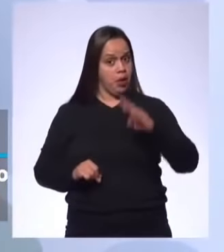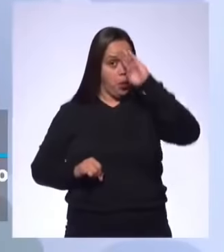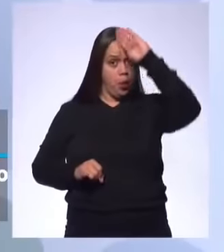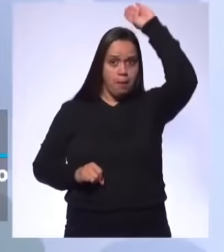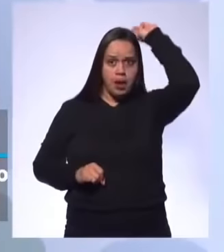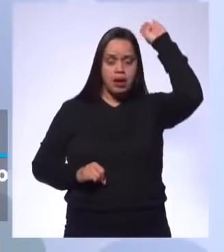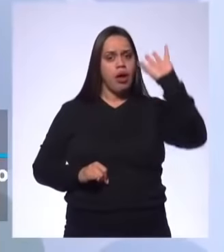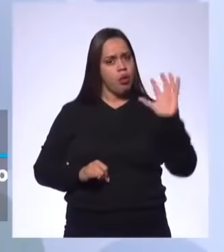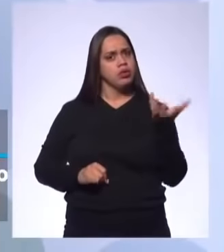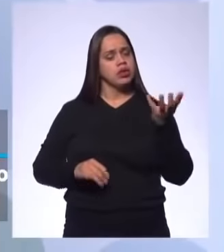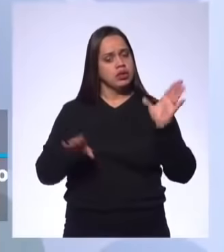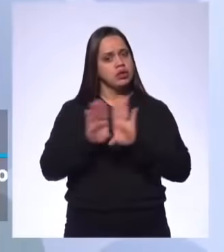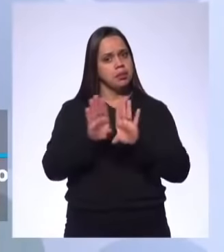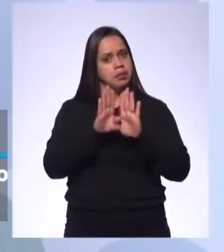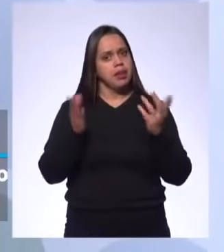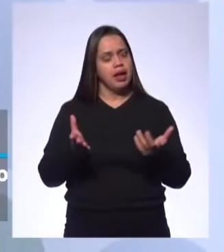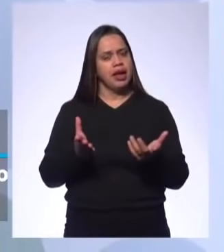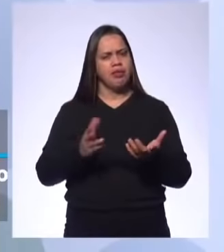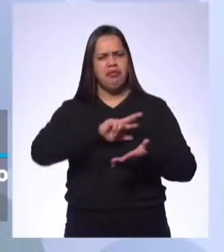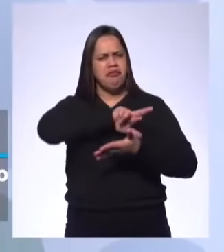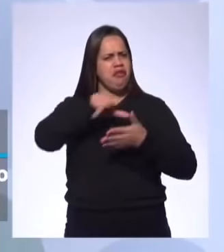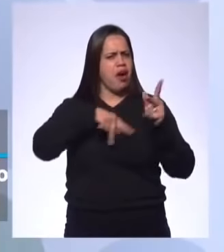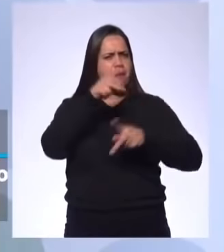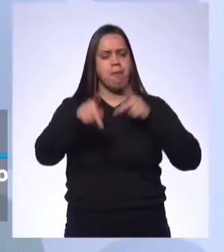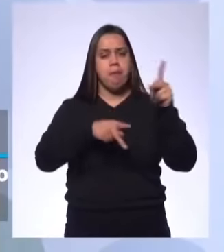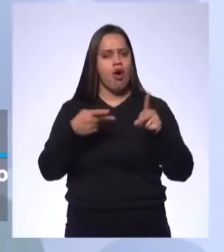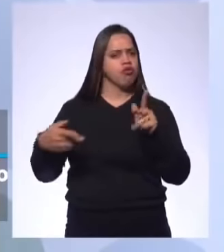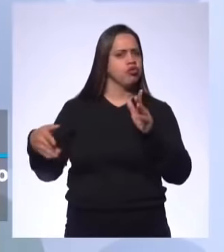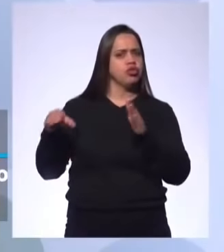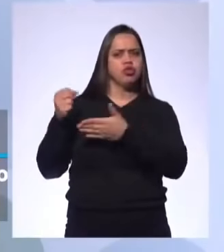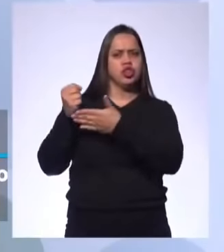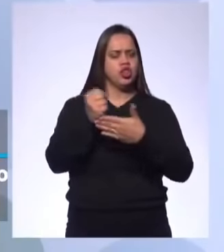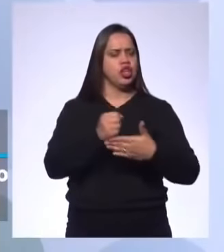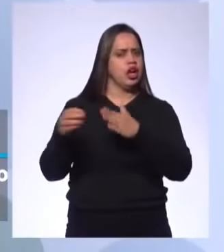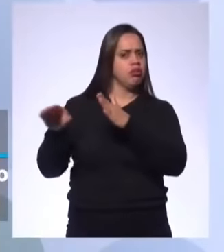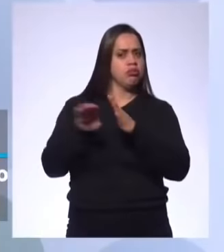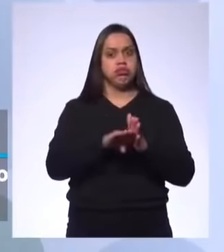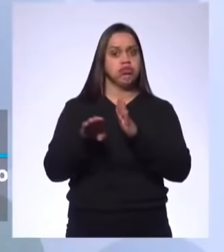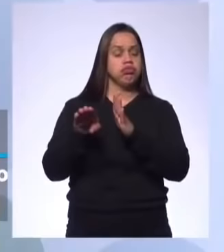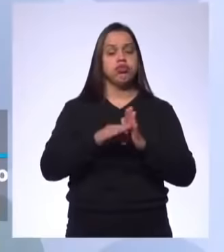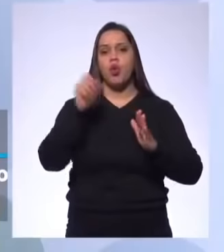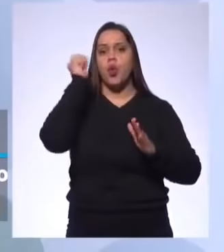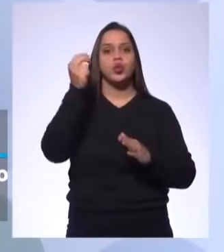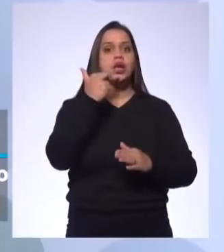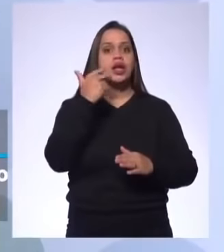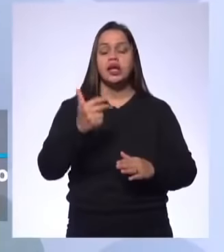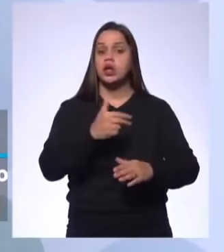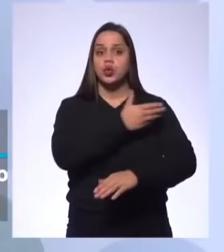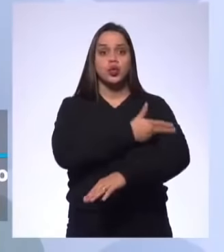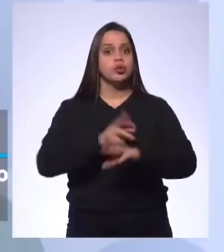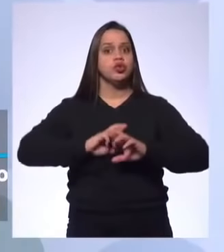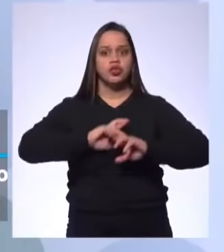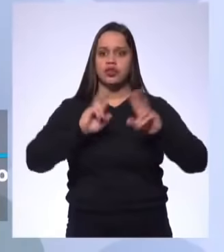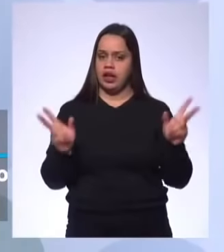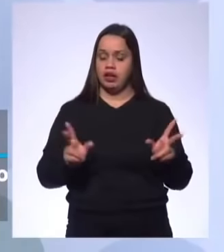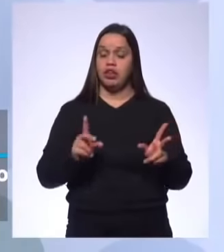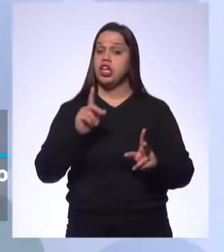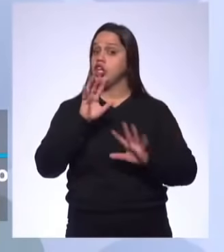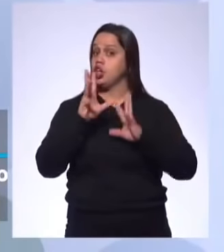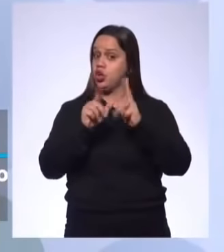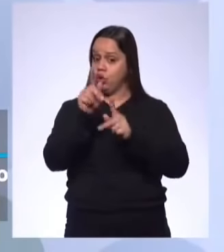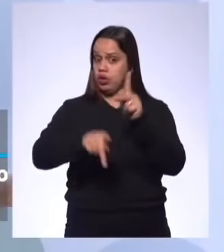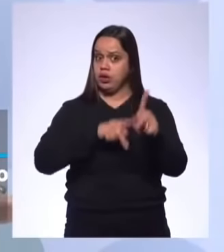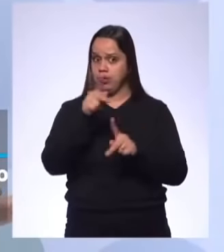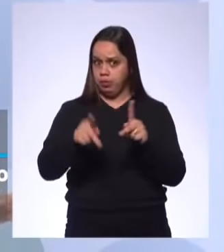foram chegando com culturas, línguas, religiões muito diferentes. E esses povos que foram chegando contribuíram